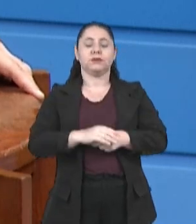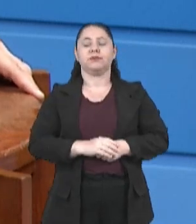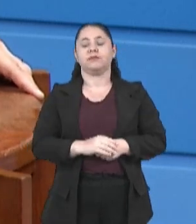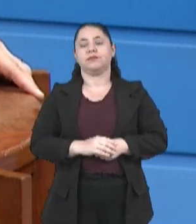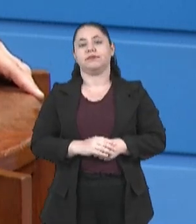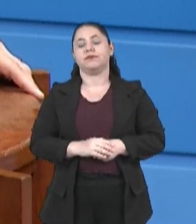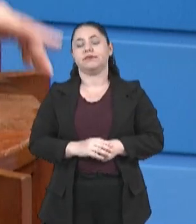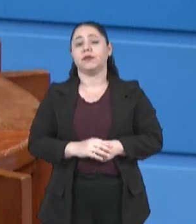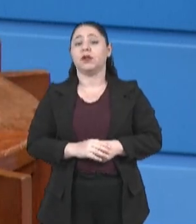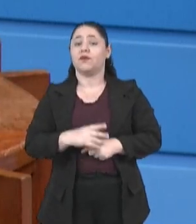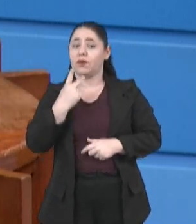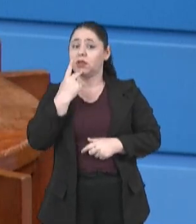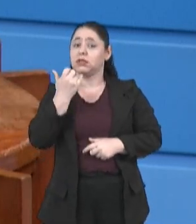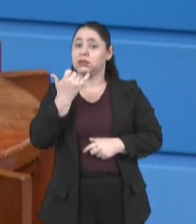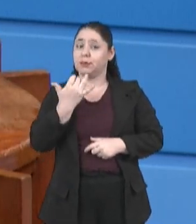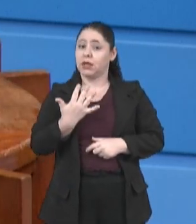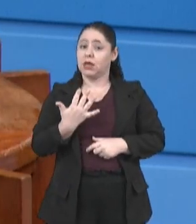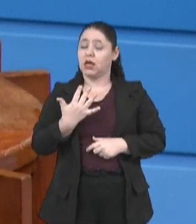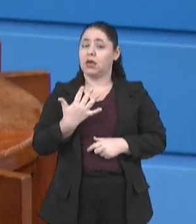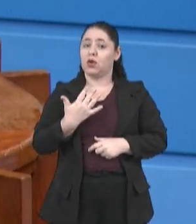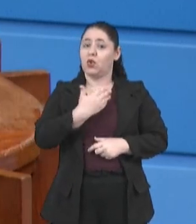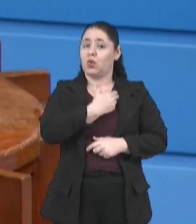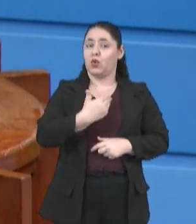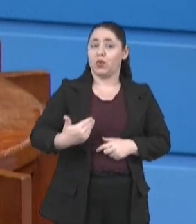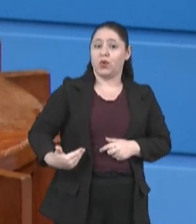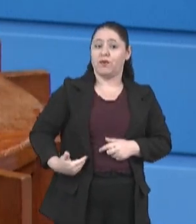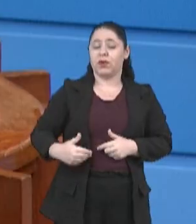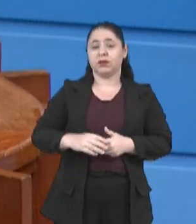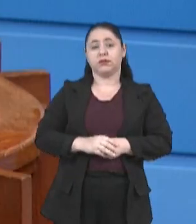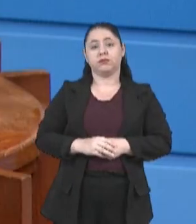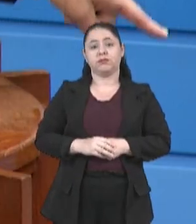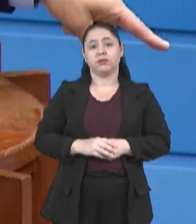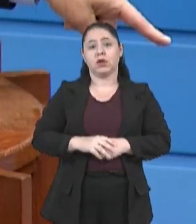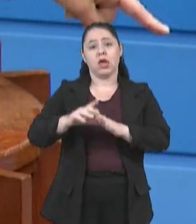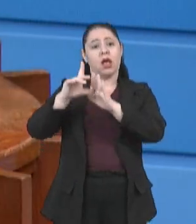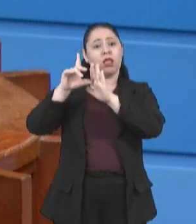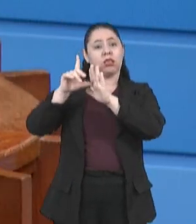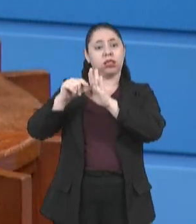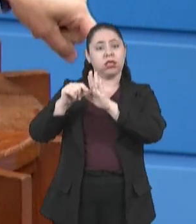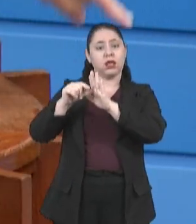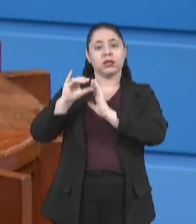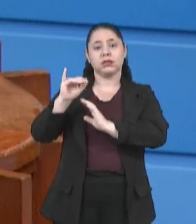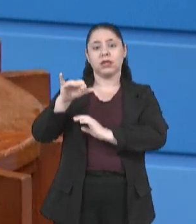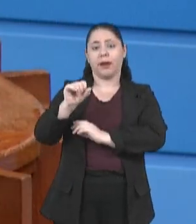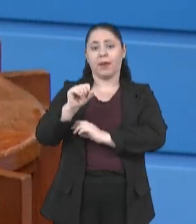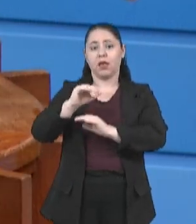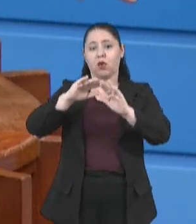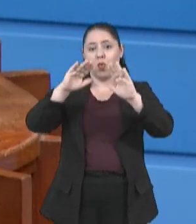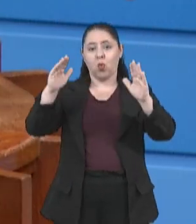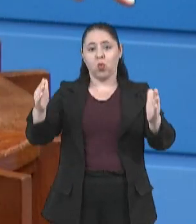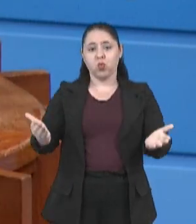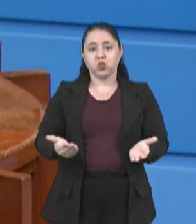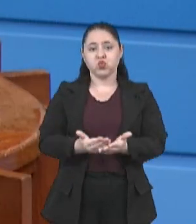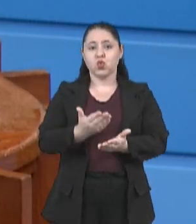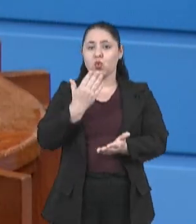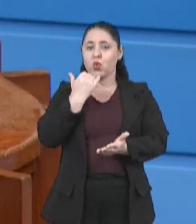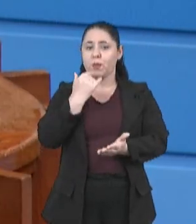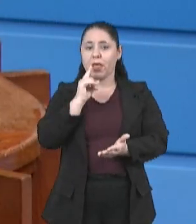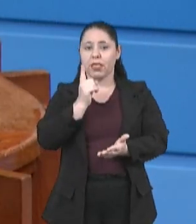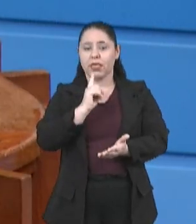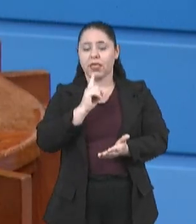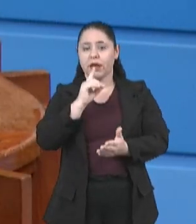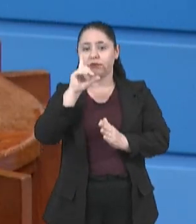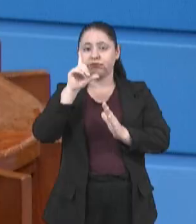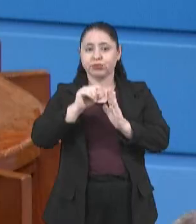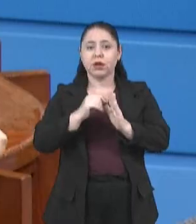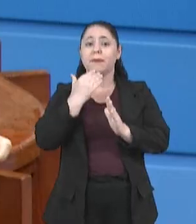o governo deixou de reduzir a alíquota de ICMS da cesta básica em março, quando a